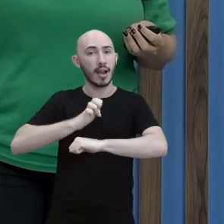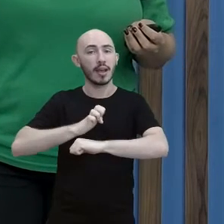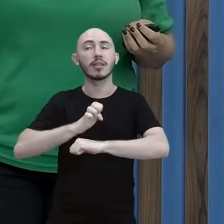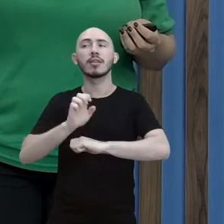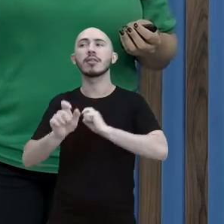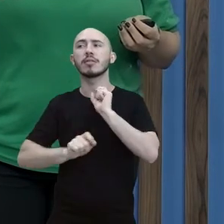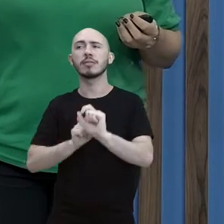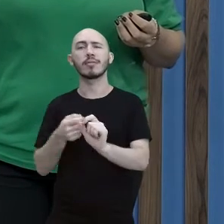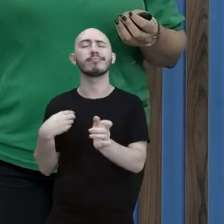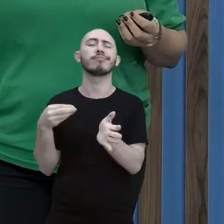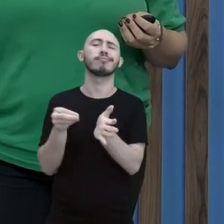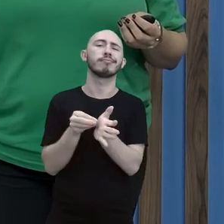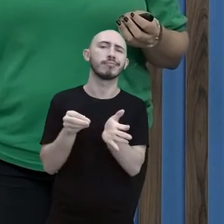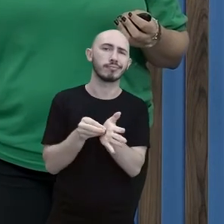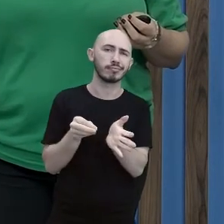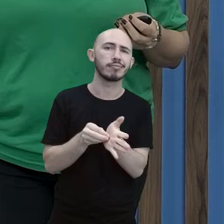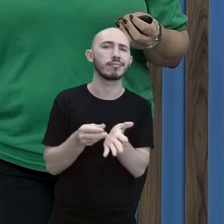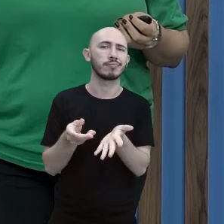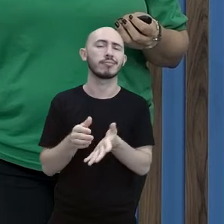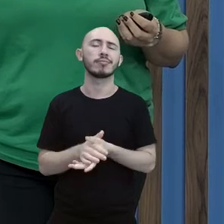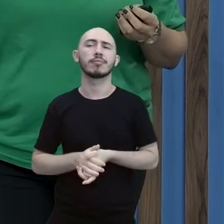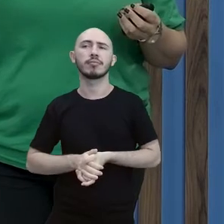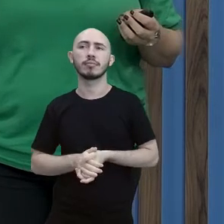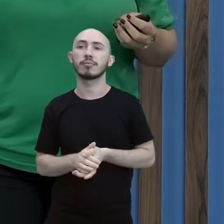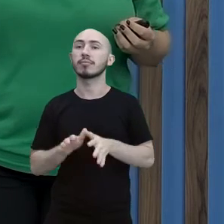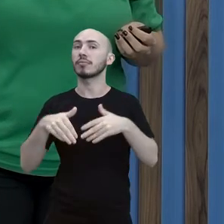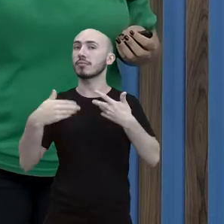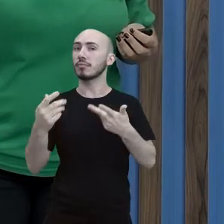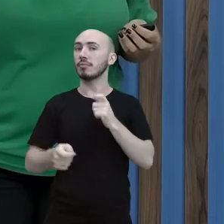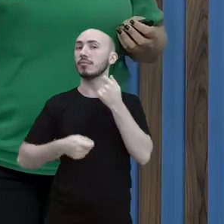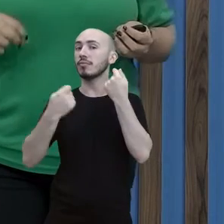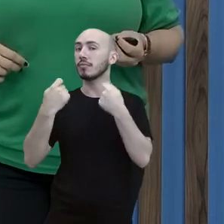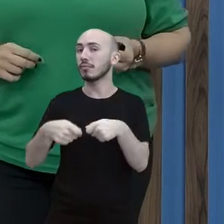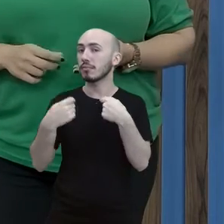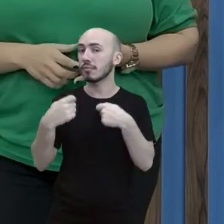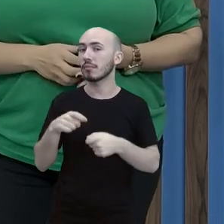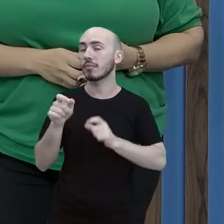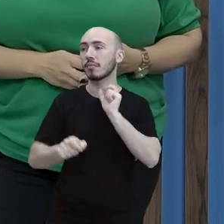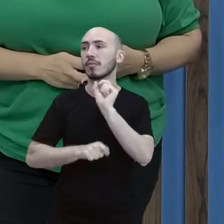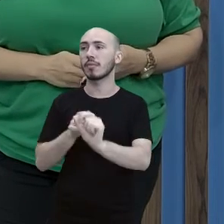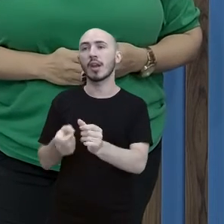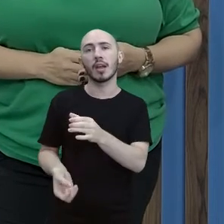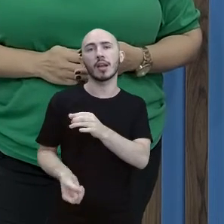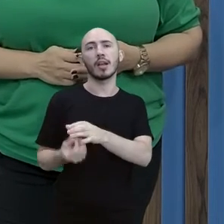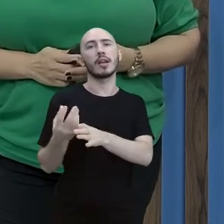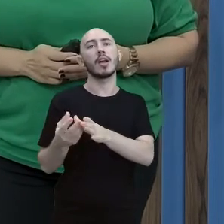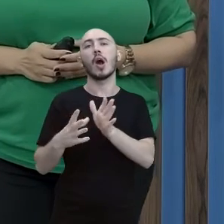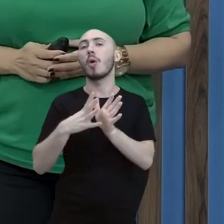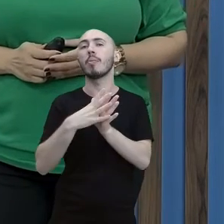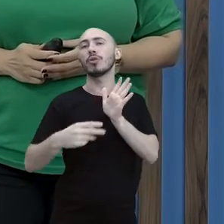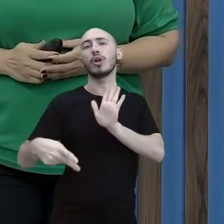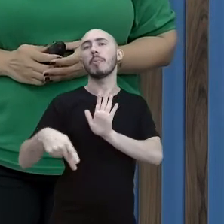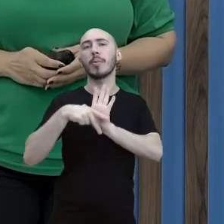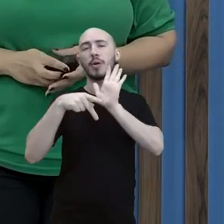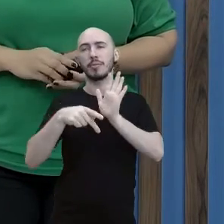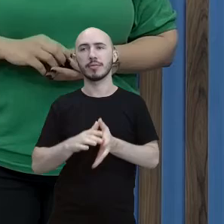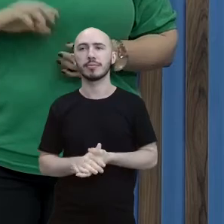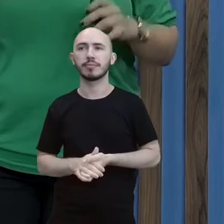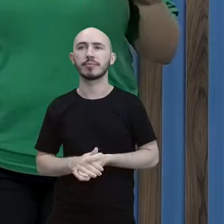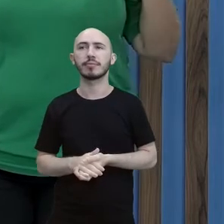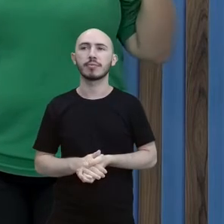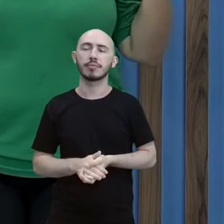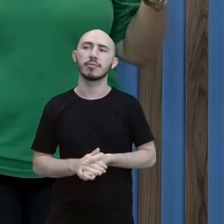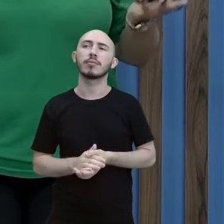né, estavam faltando no modelo anterior. Então ele precisava o quê? Criar o próprio modelo, tá certo? Então ele